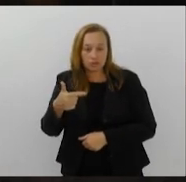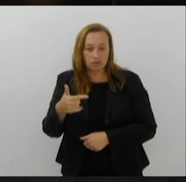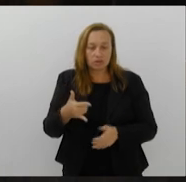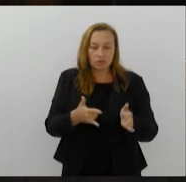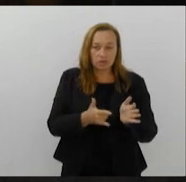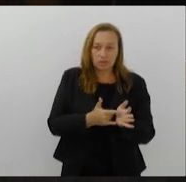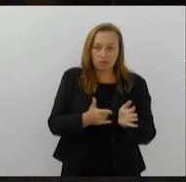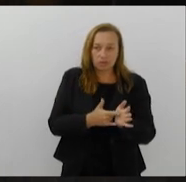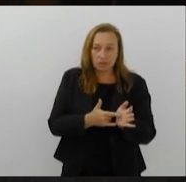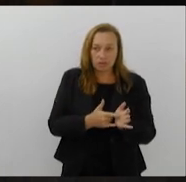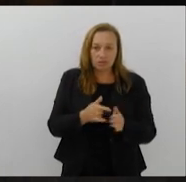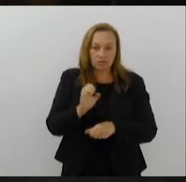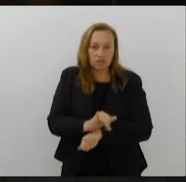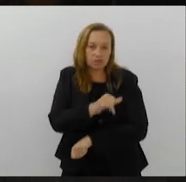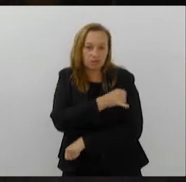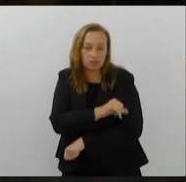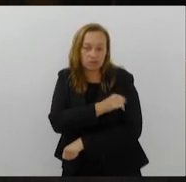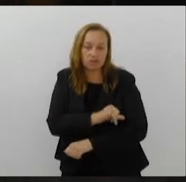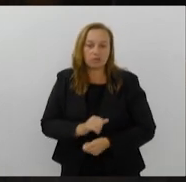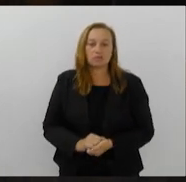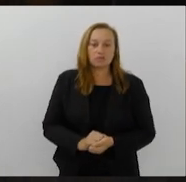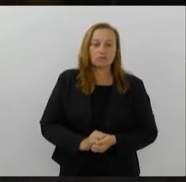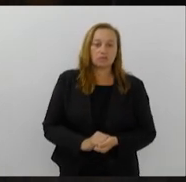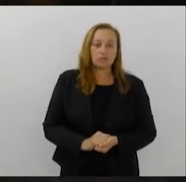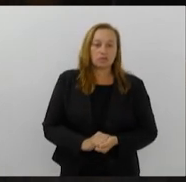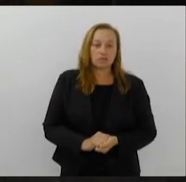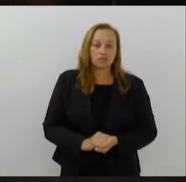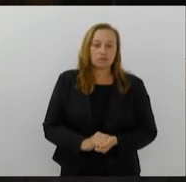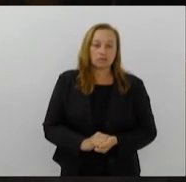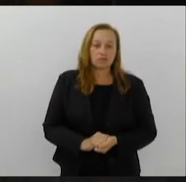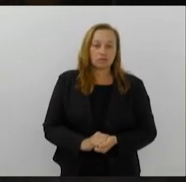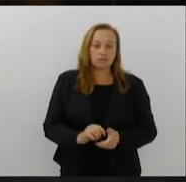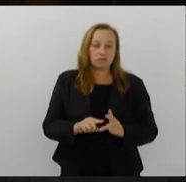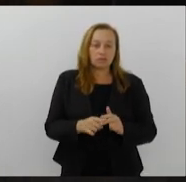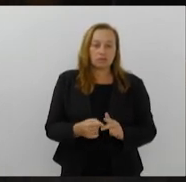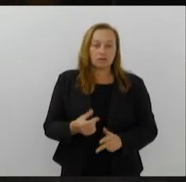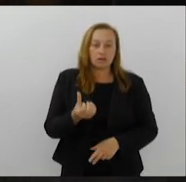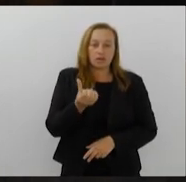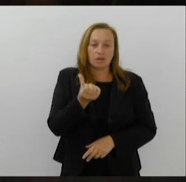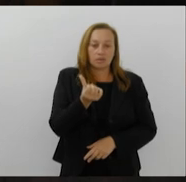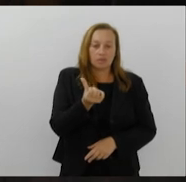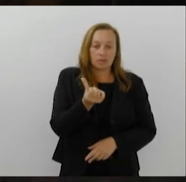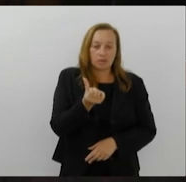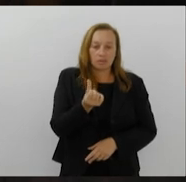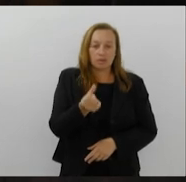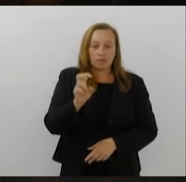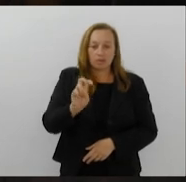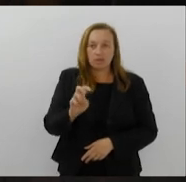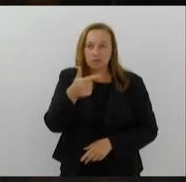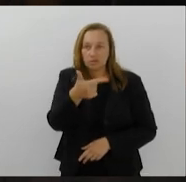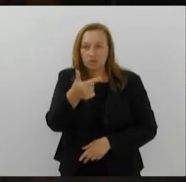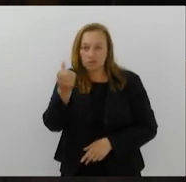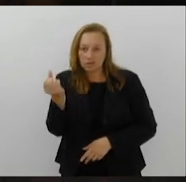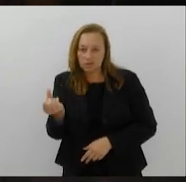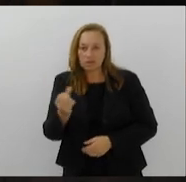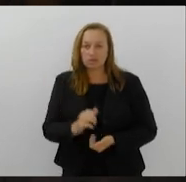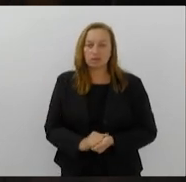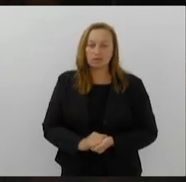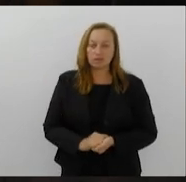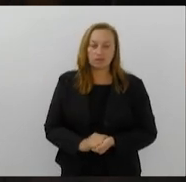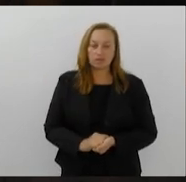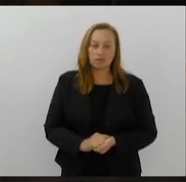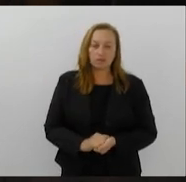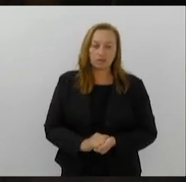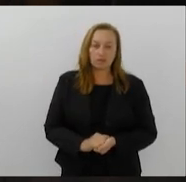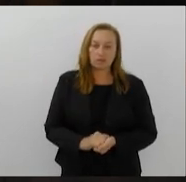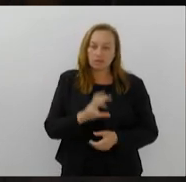Assembleia Legislativa do Estado do Rio de Janeiro, regulamentando a emenda constitucional número 65 de 2016